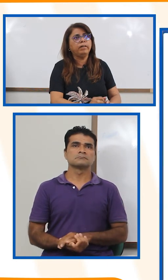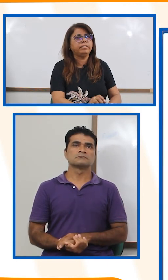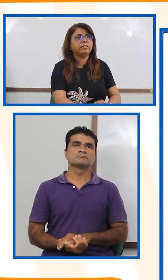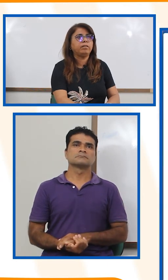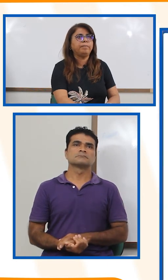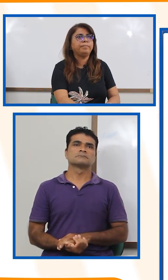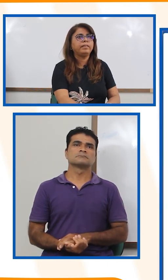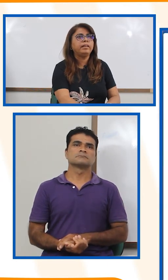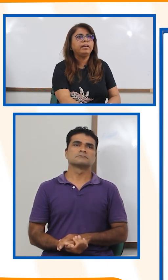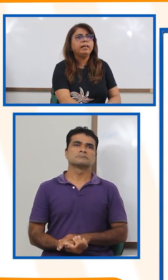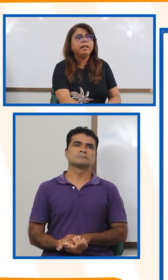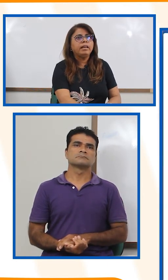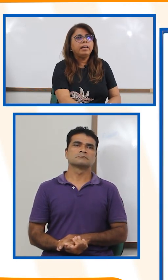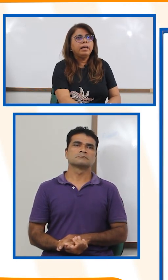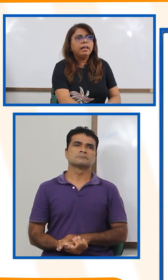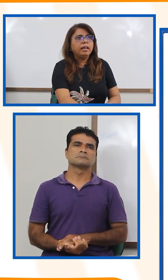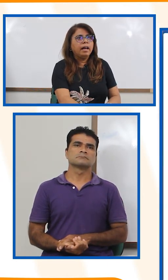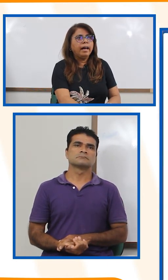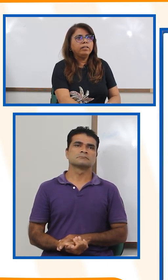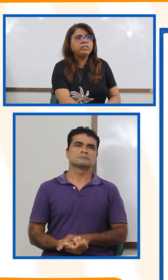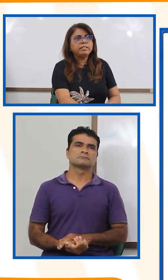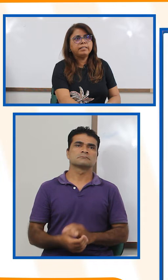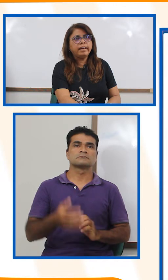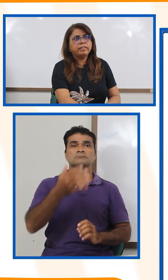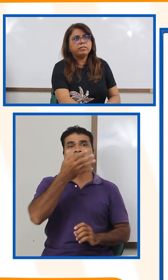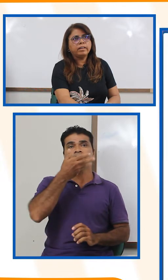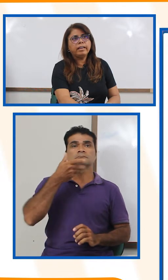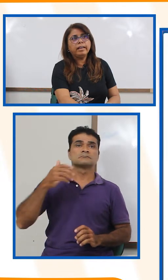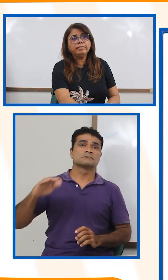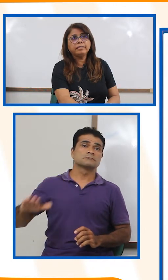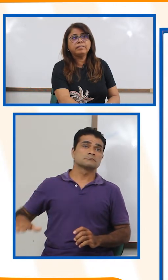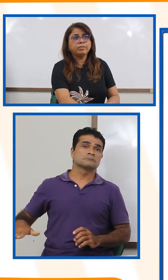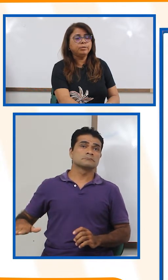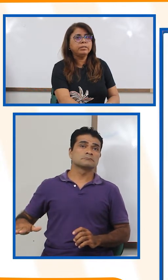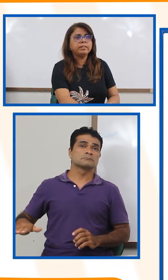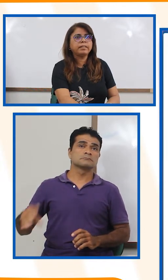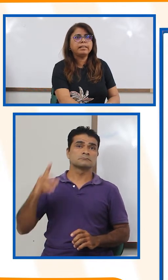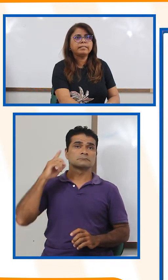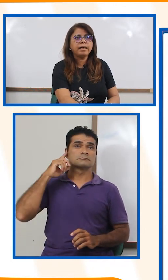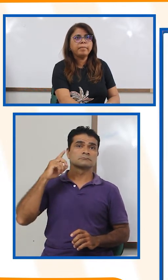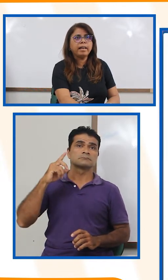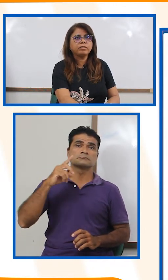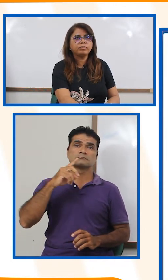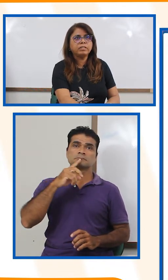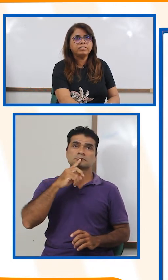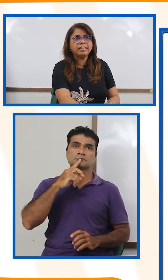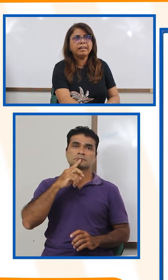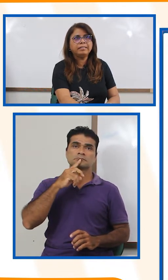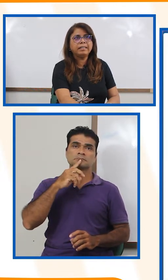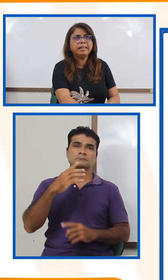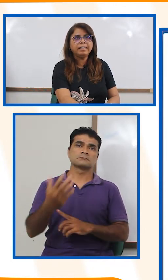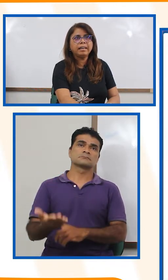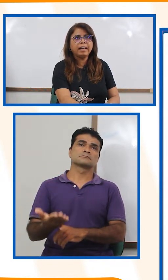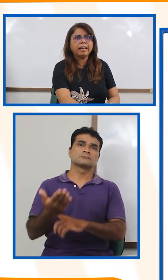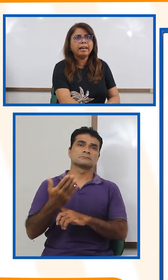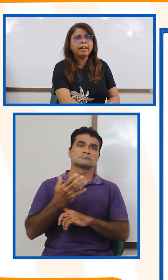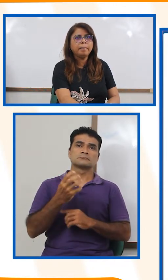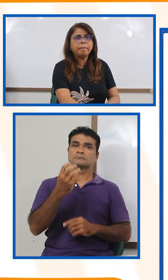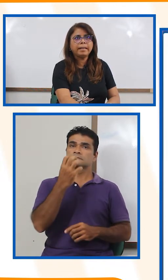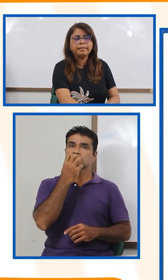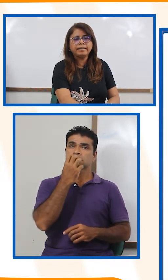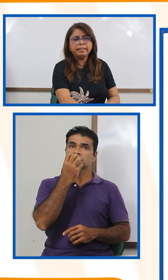interessante. Olha só. A notícia é essa, ó. Crianças surdas recebem ajuda de cães guia